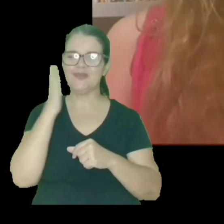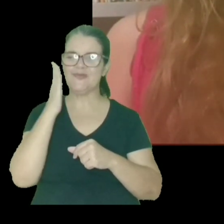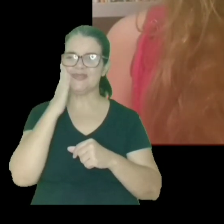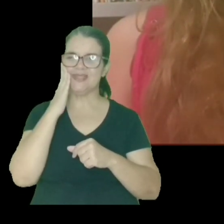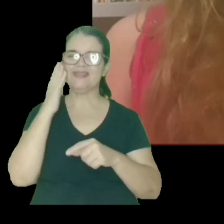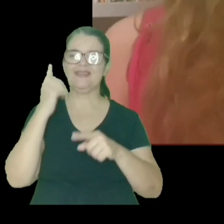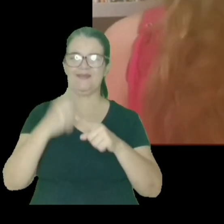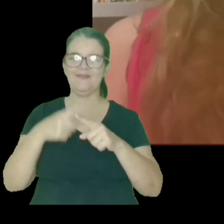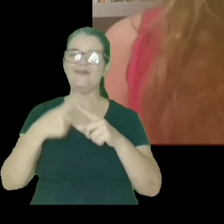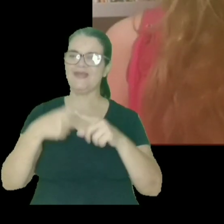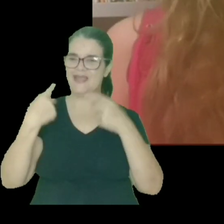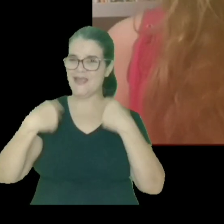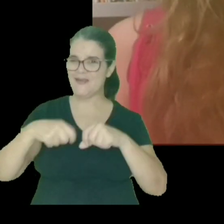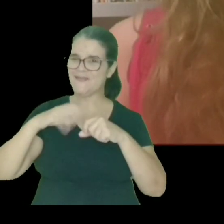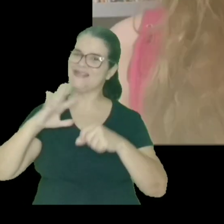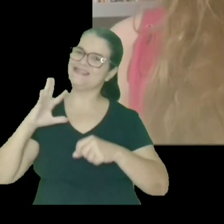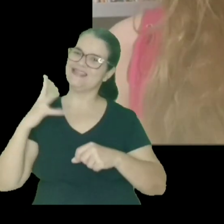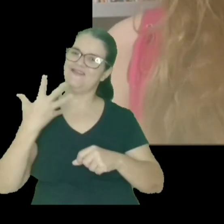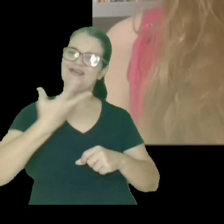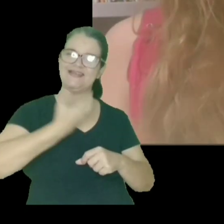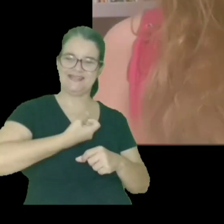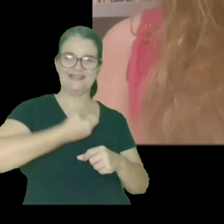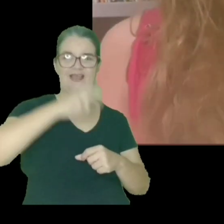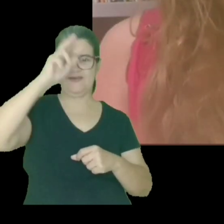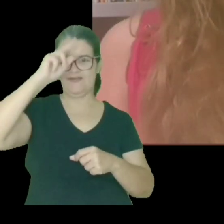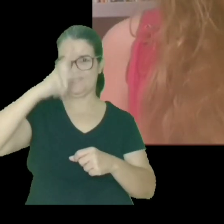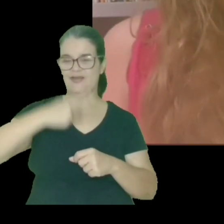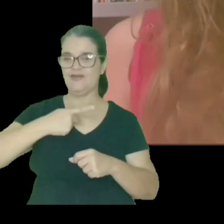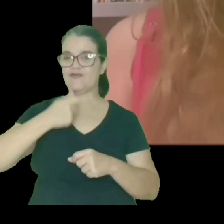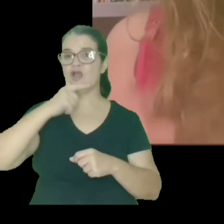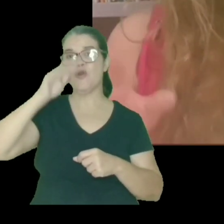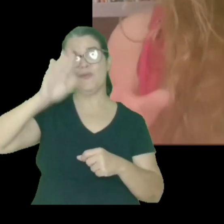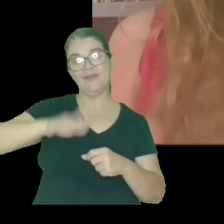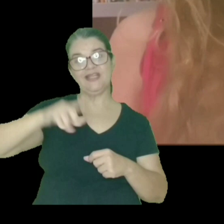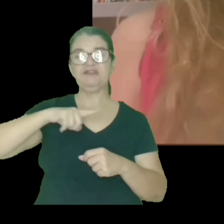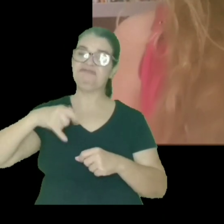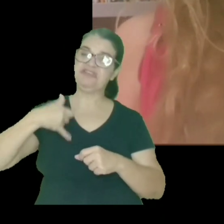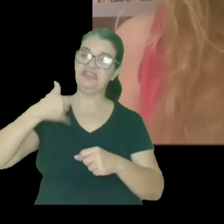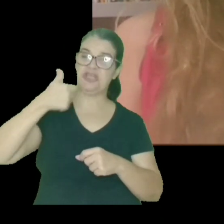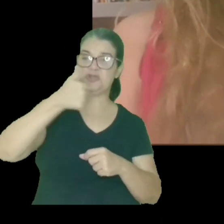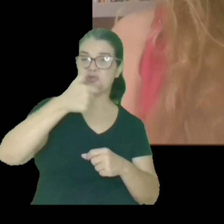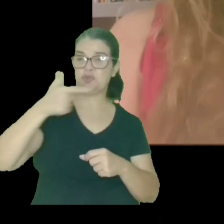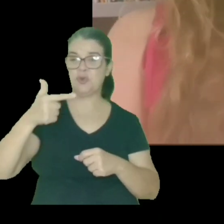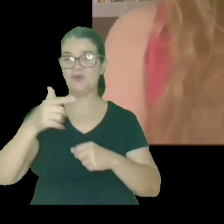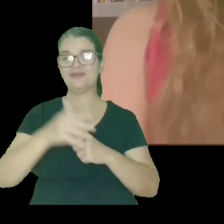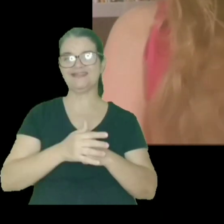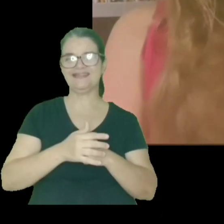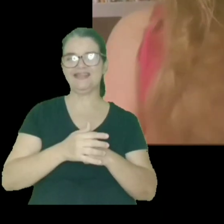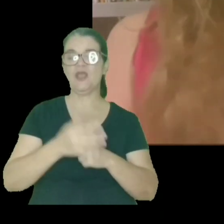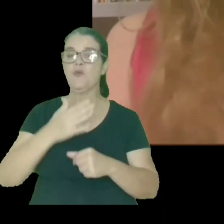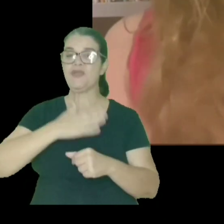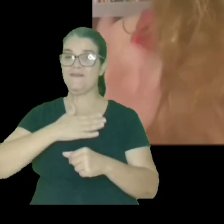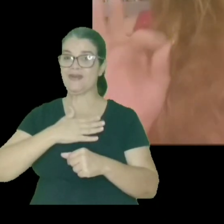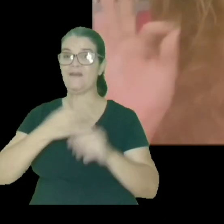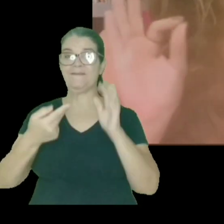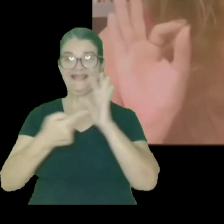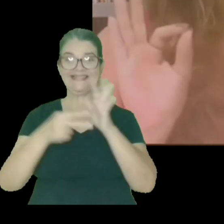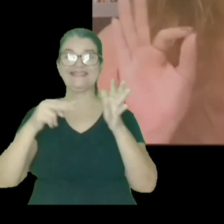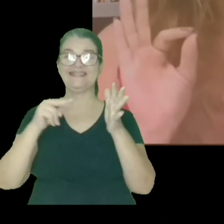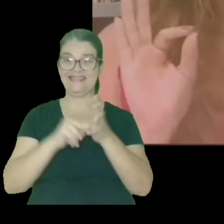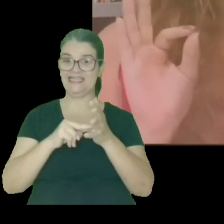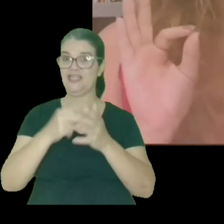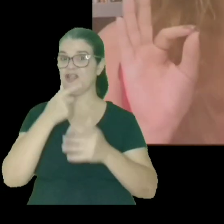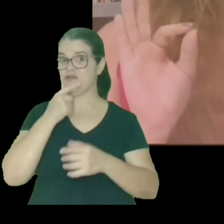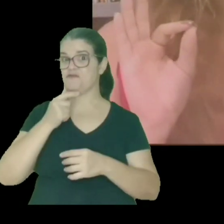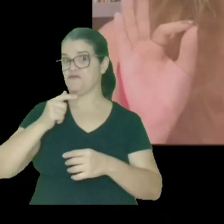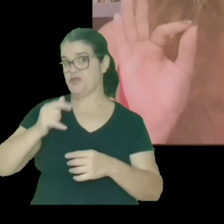tanto precisava me salvar. O menino tinha uns 12 anos, o que para mim significava um